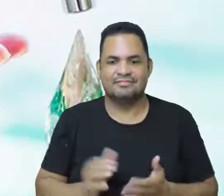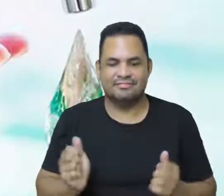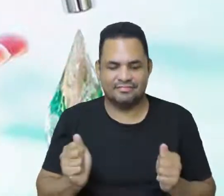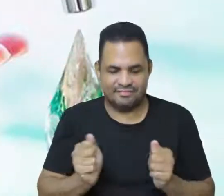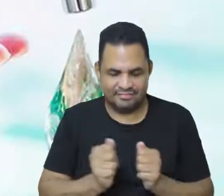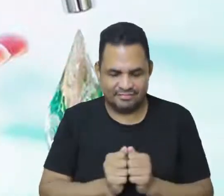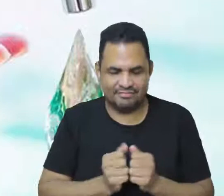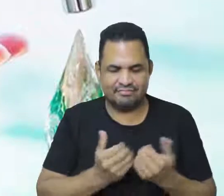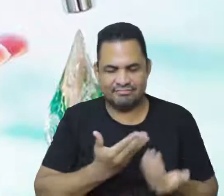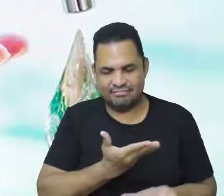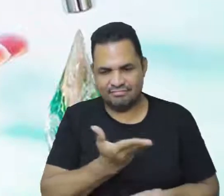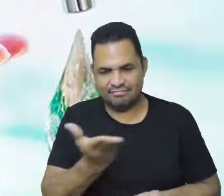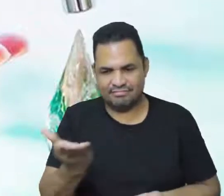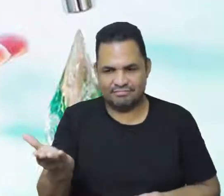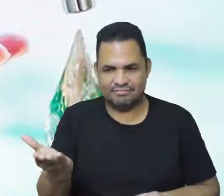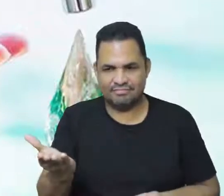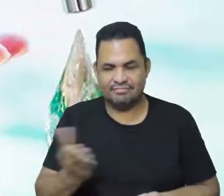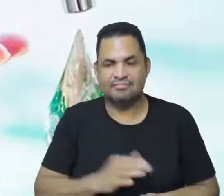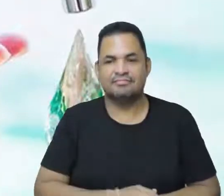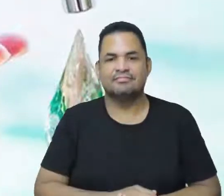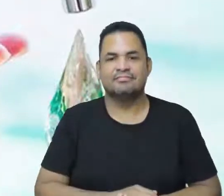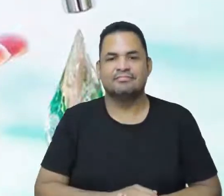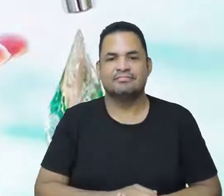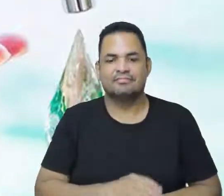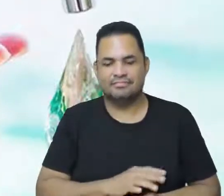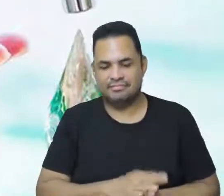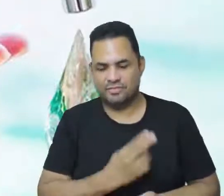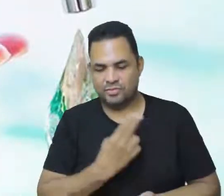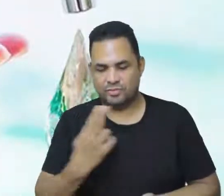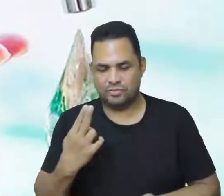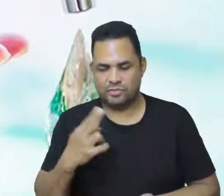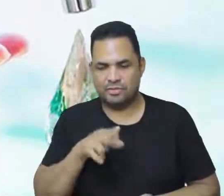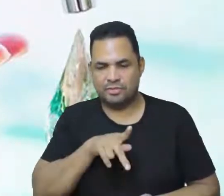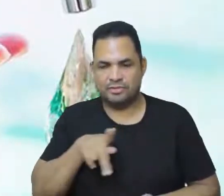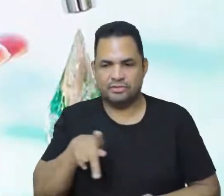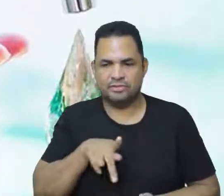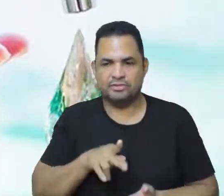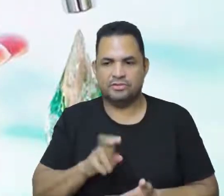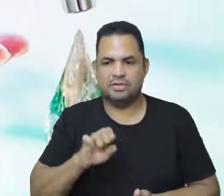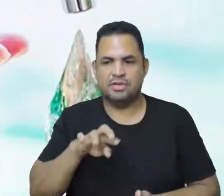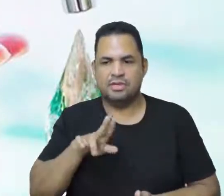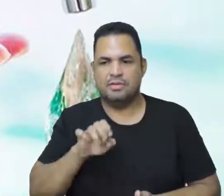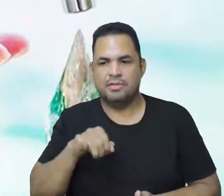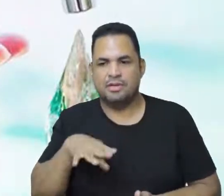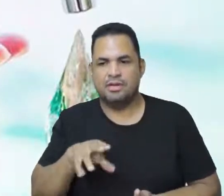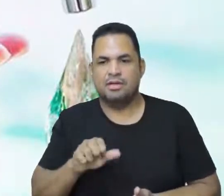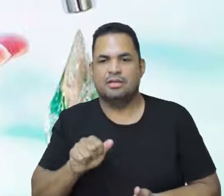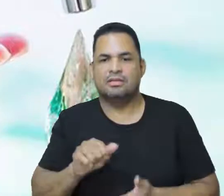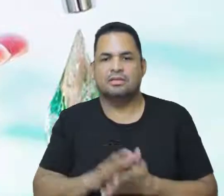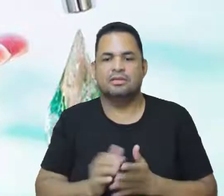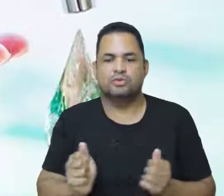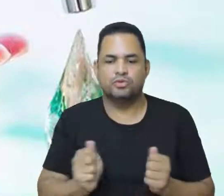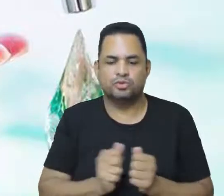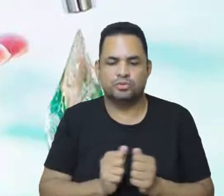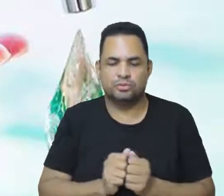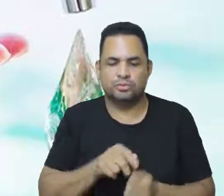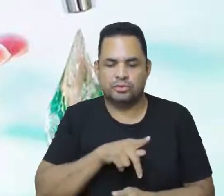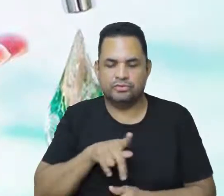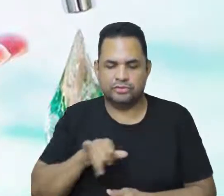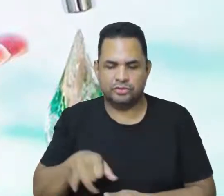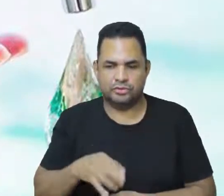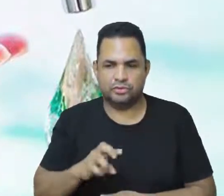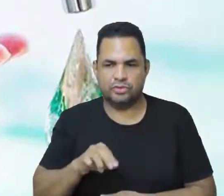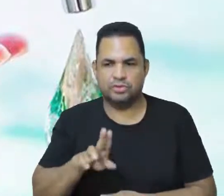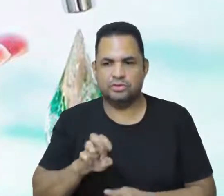com vocês. Eu sou o professor Arimateia, junto com o professor Jorge e o professor Rogério, nós formamos a equipe